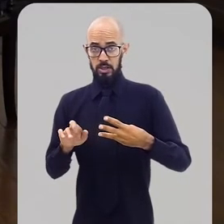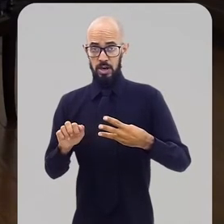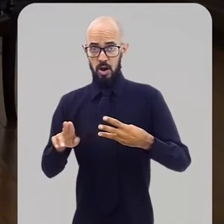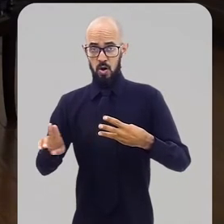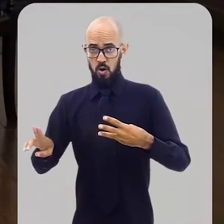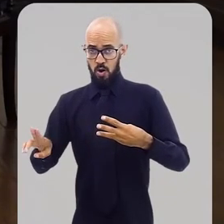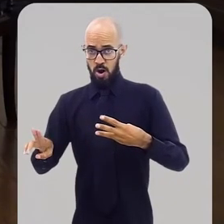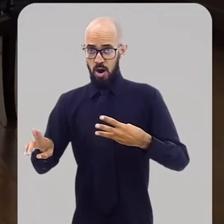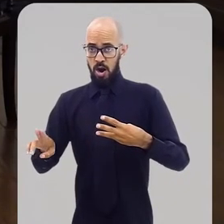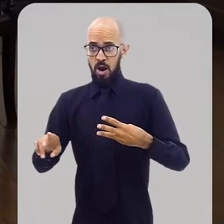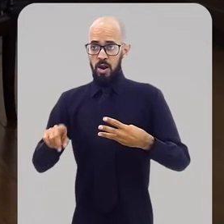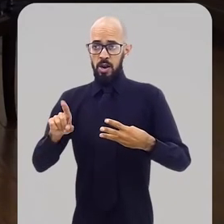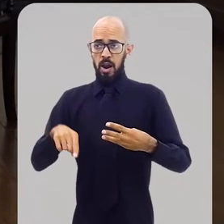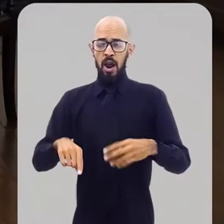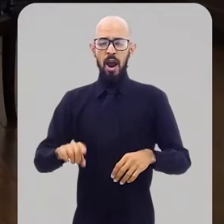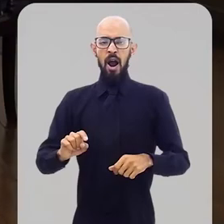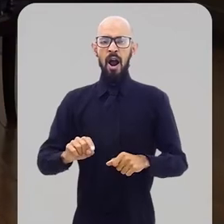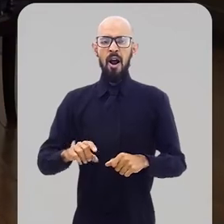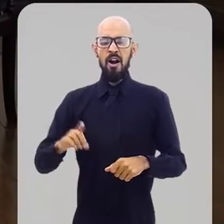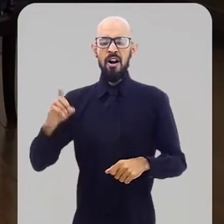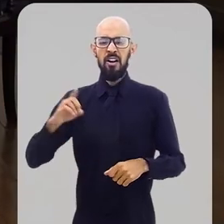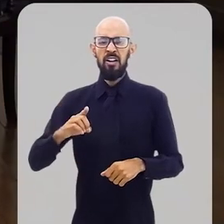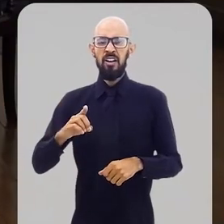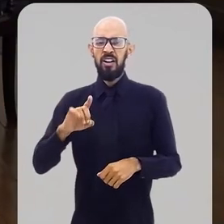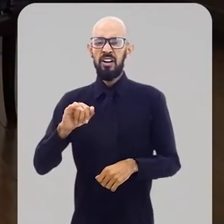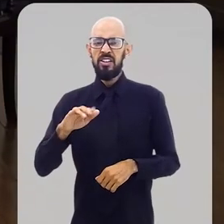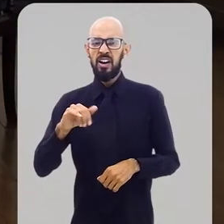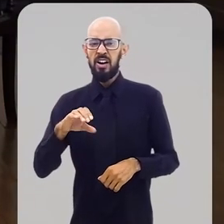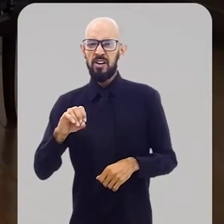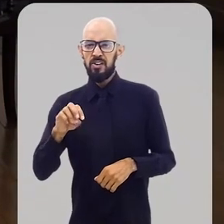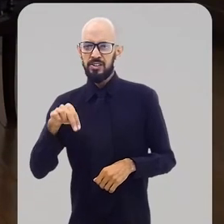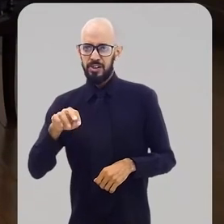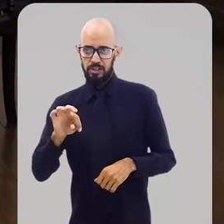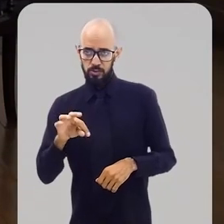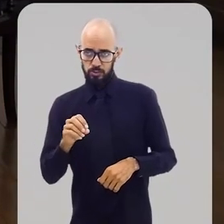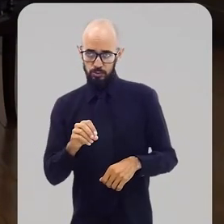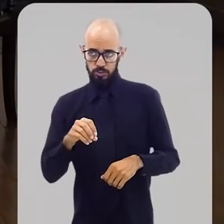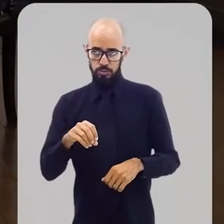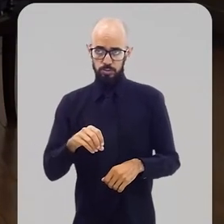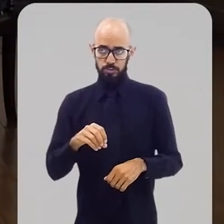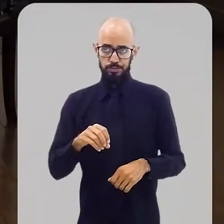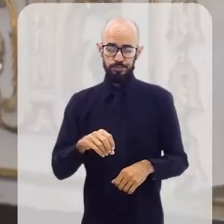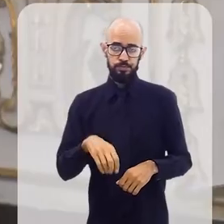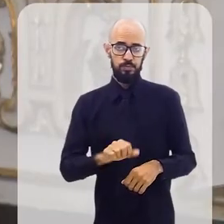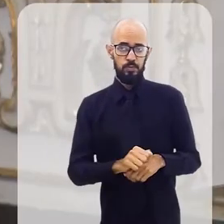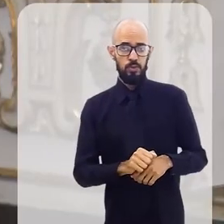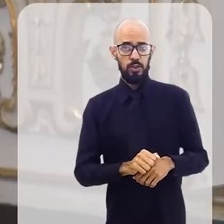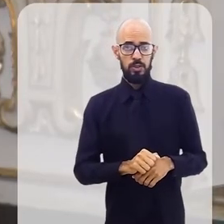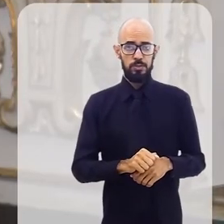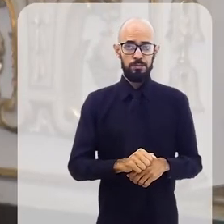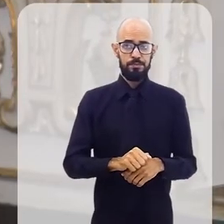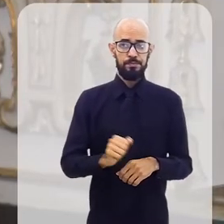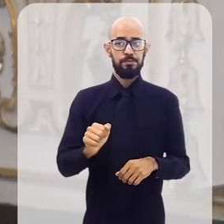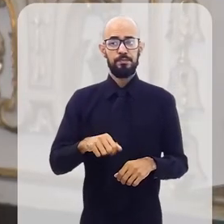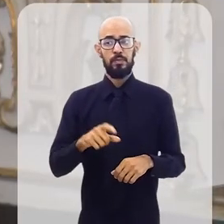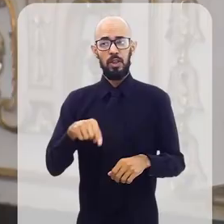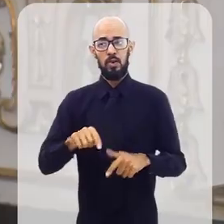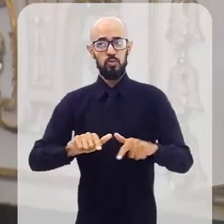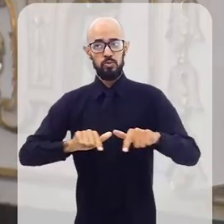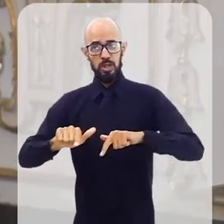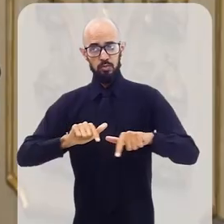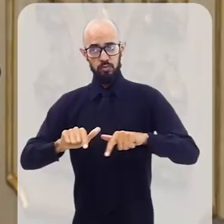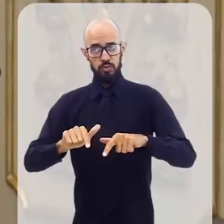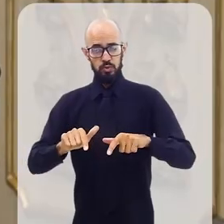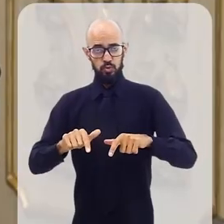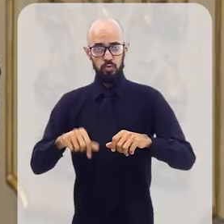é o sacramento que ia o diaconato o presbiterato e o episcopado então o tratamento da